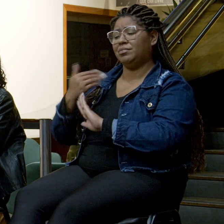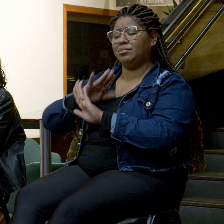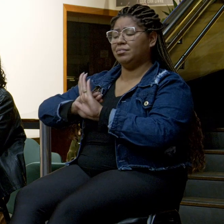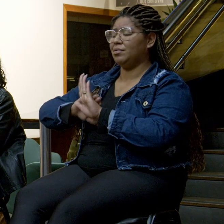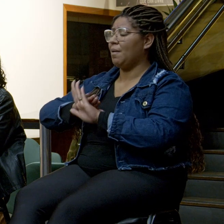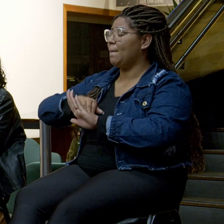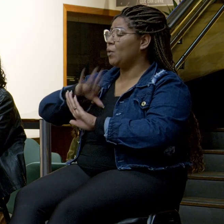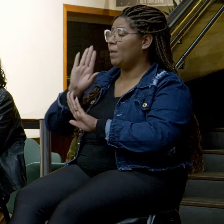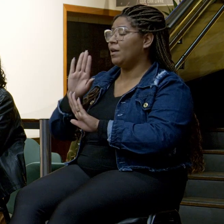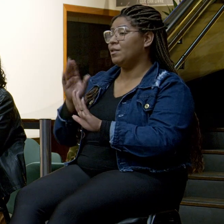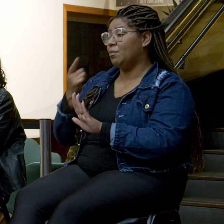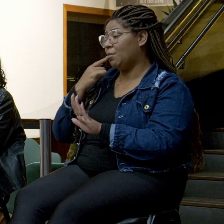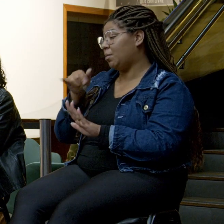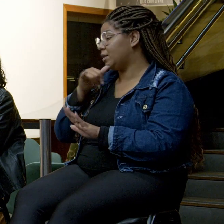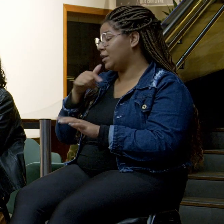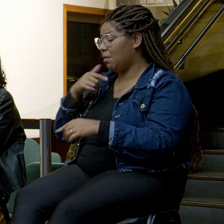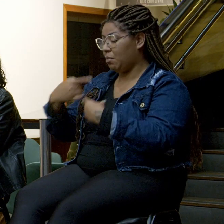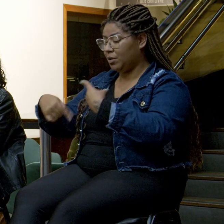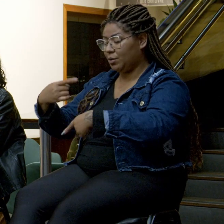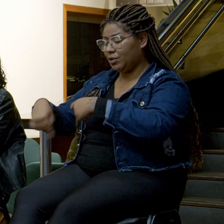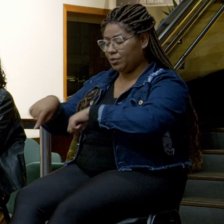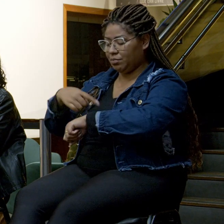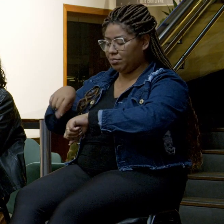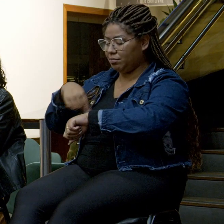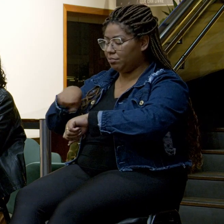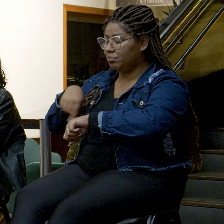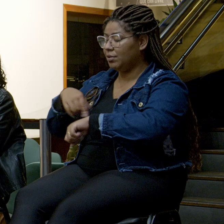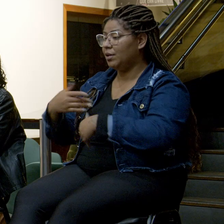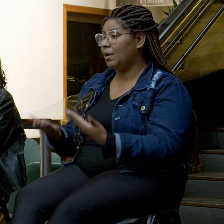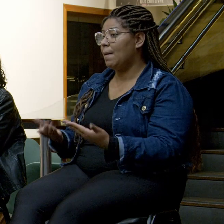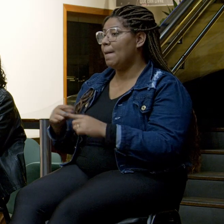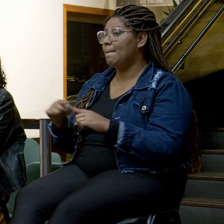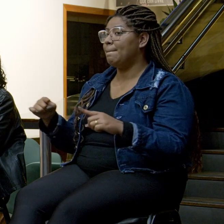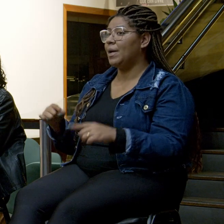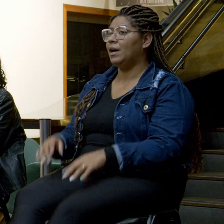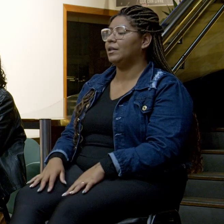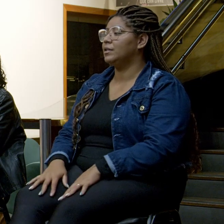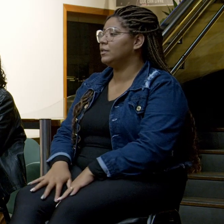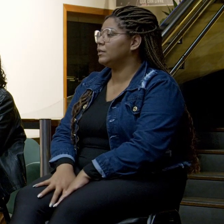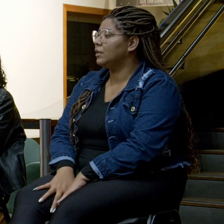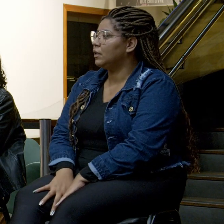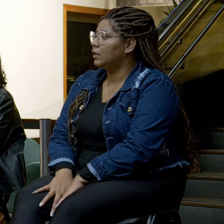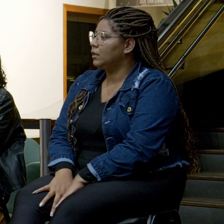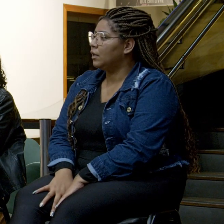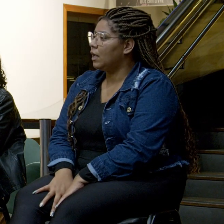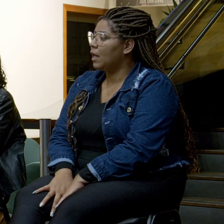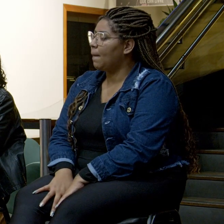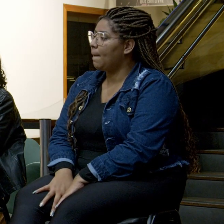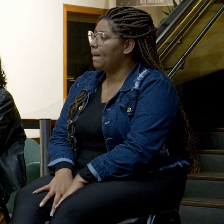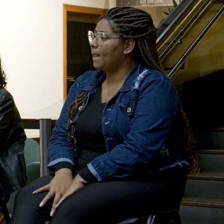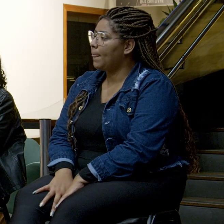que passavam horas discutindo as amantes do Picasso, estava tudo bem. Mas aquilo era um nível